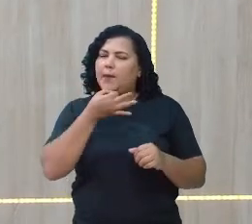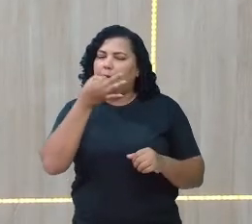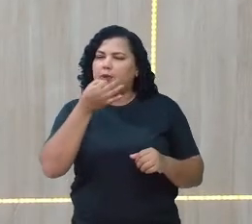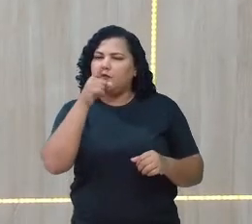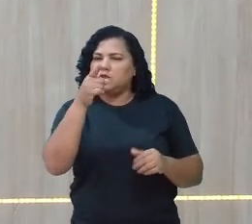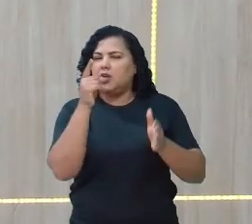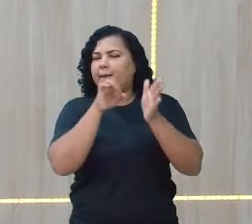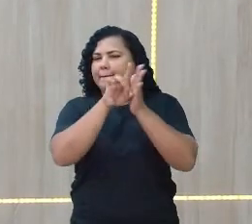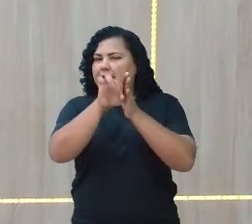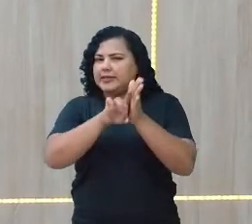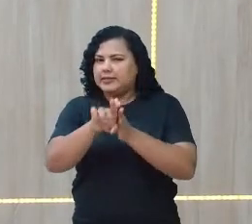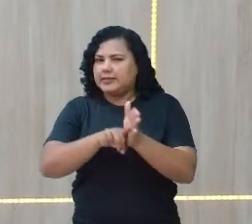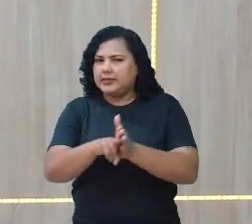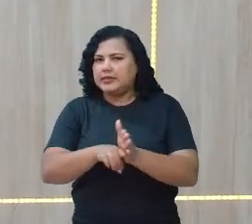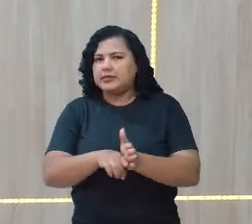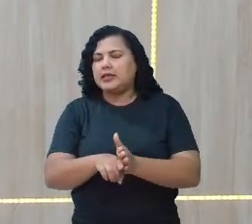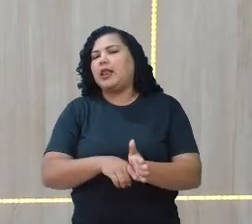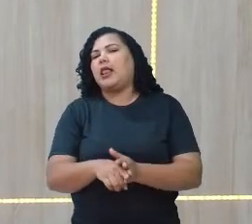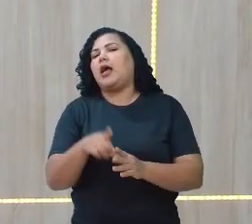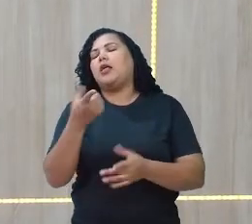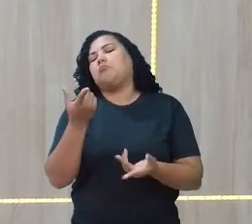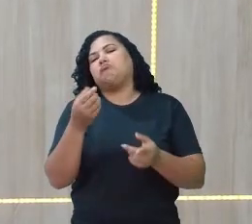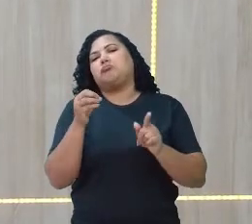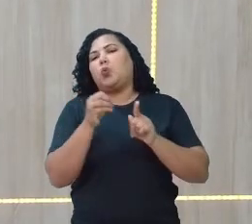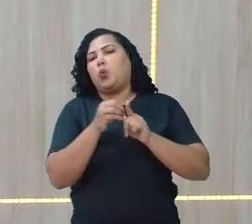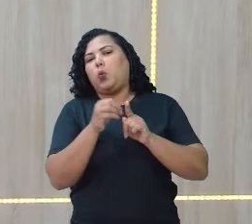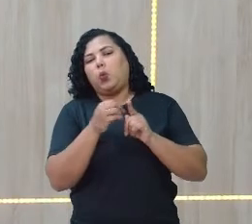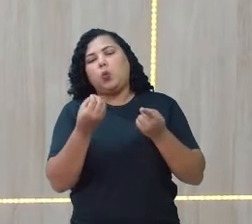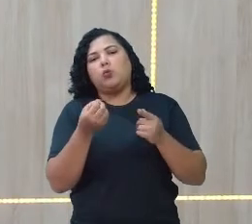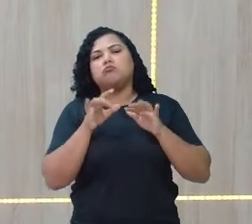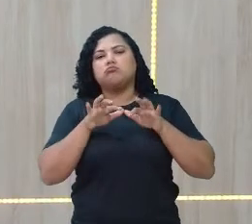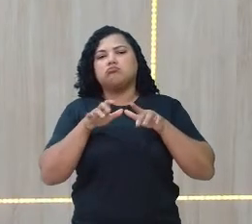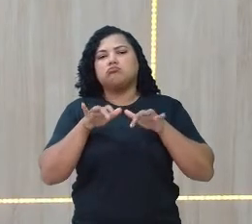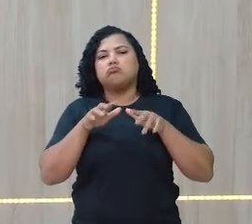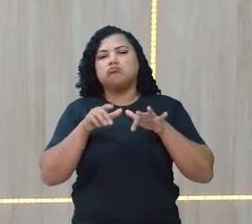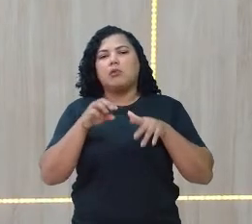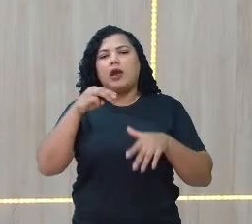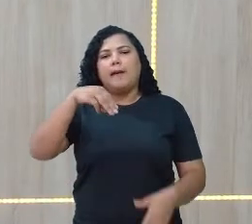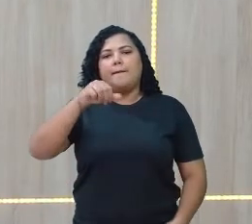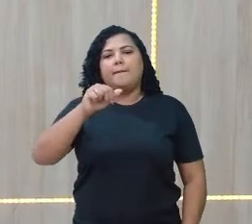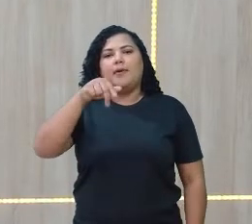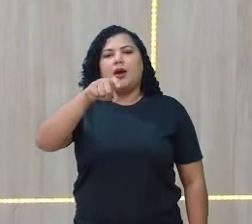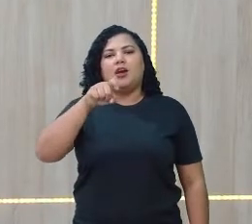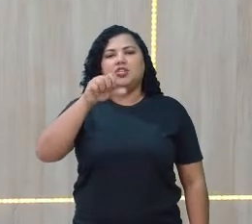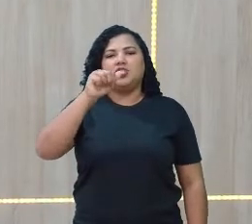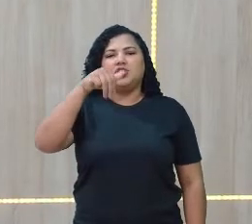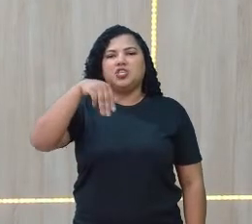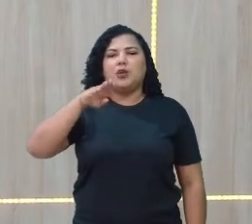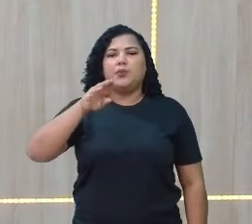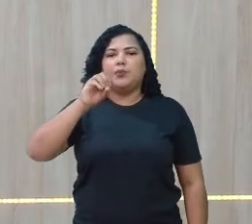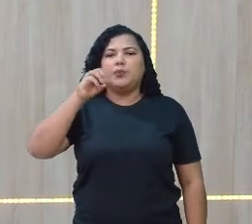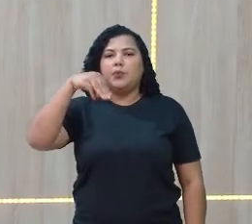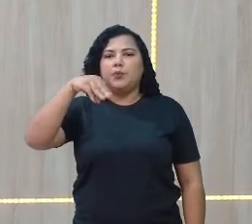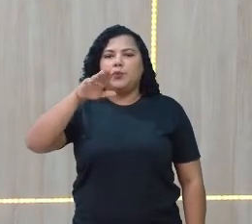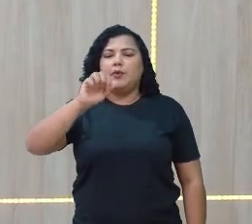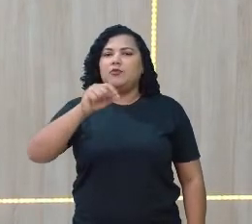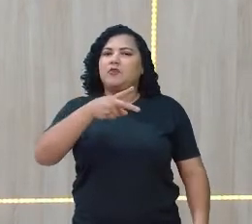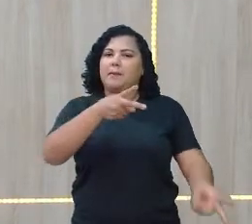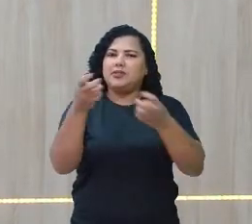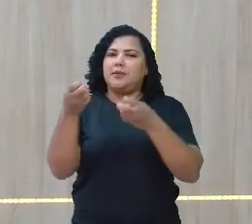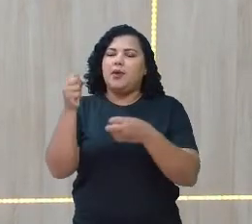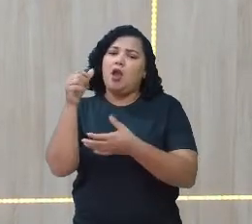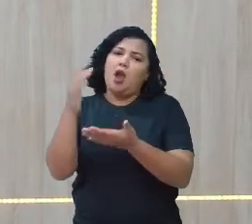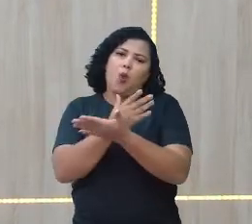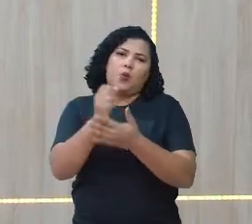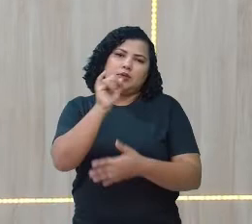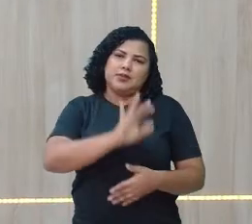vão lá, né, no buscador da internet, digitem lá Machambomba, que vocês vão encontrar algumas imagens. Infelizmente, a gente